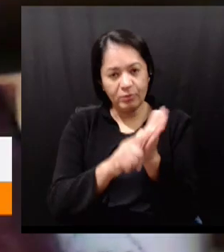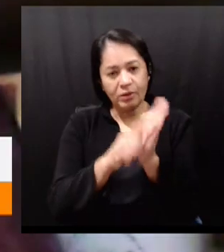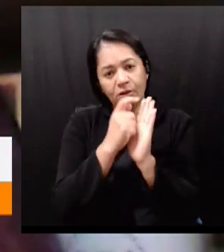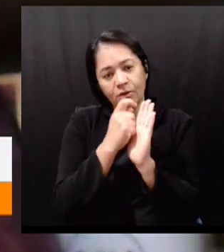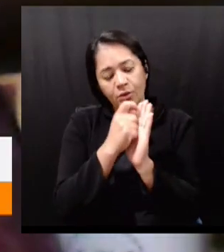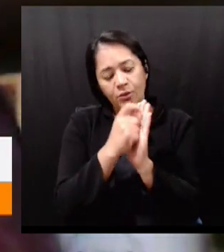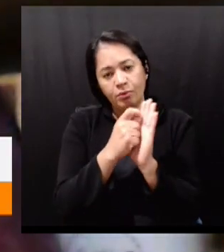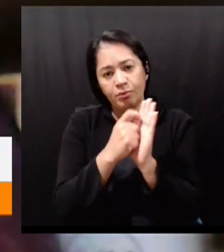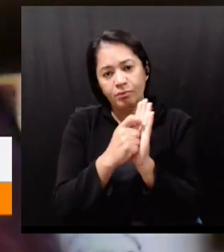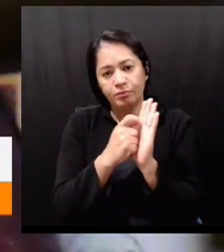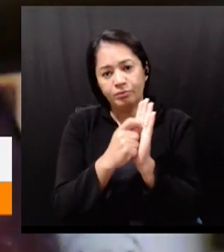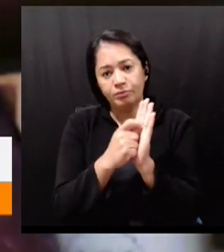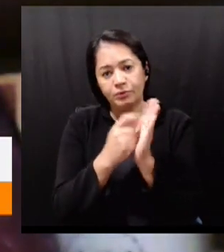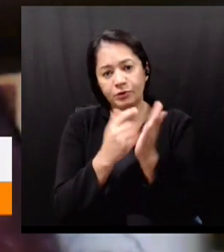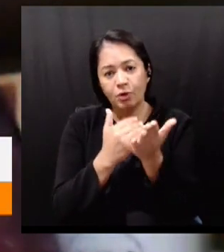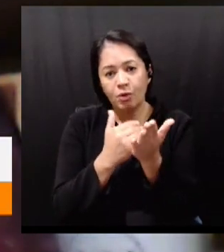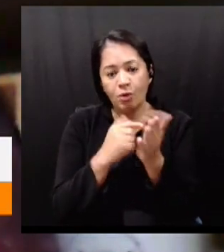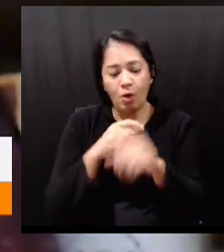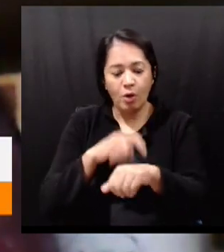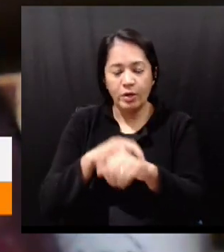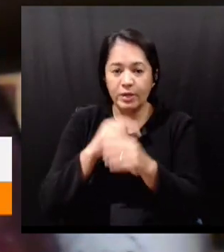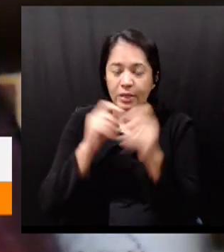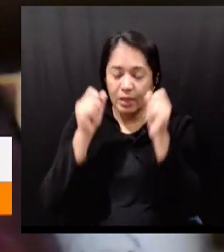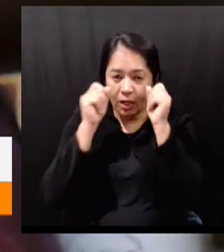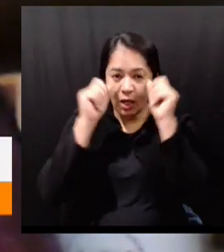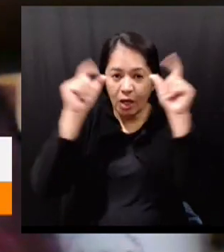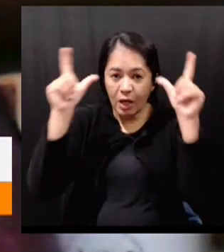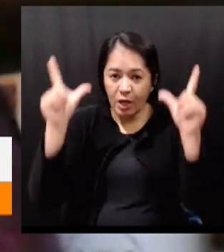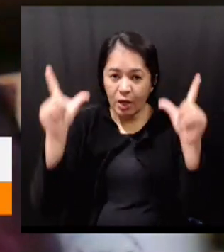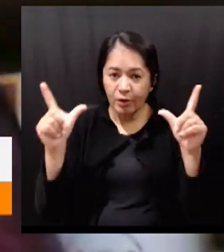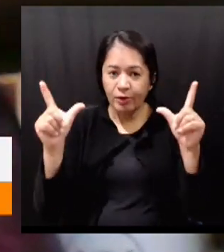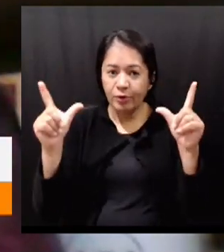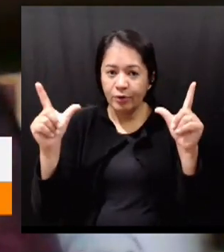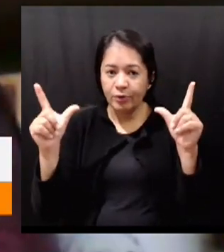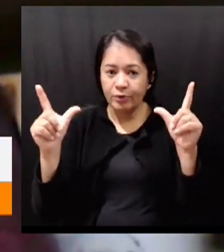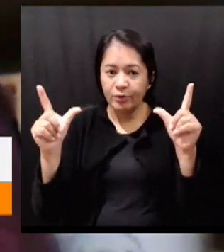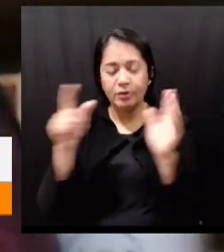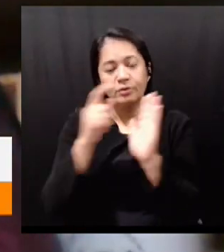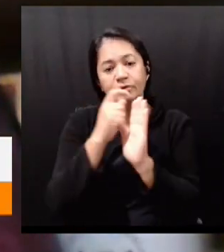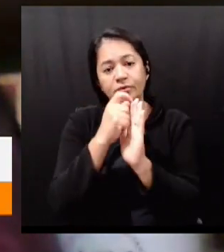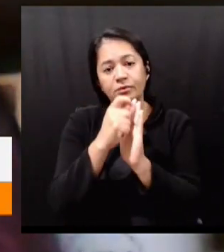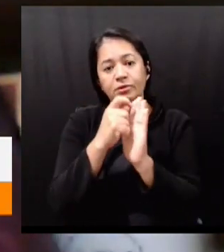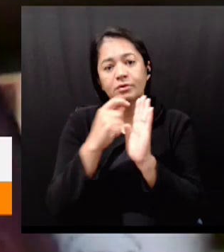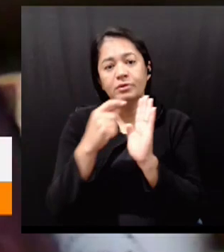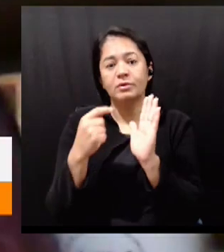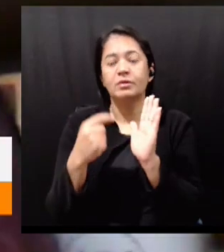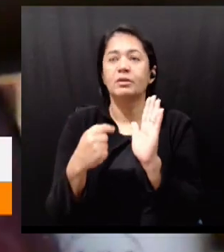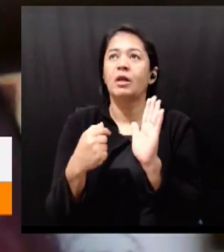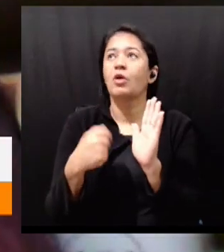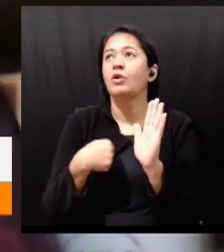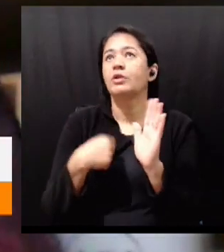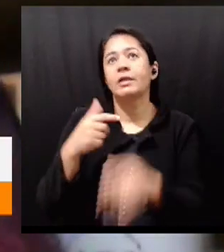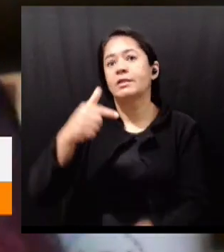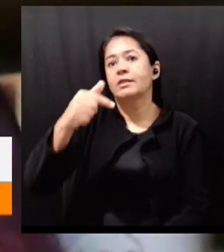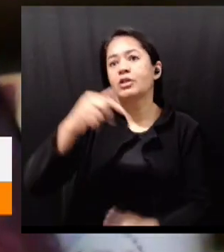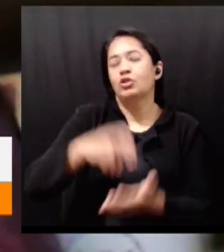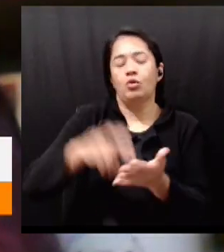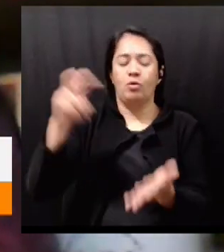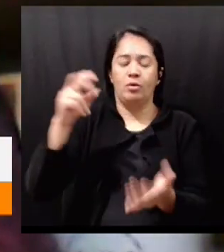ela acordou, naquele dia, escrever, acordei 7 horas.